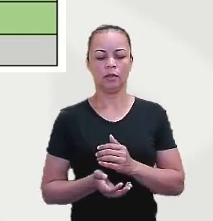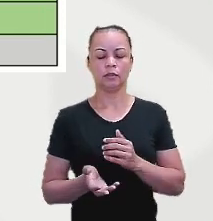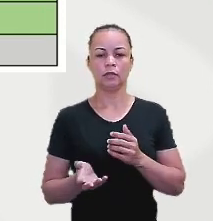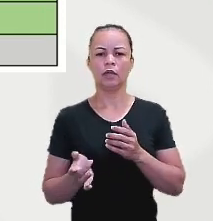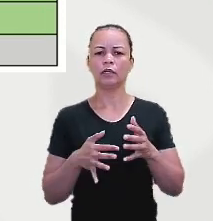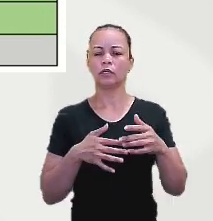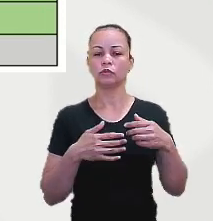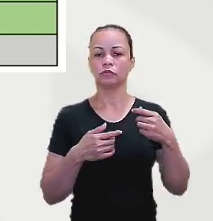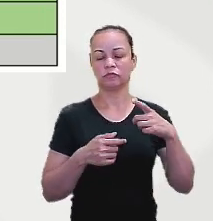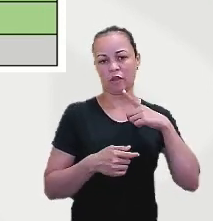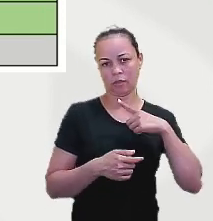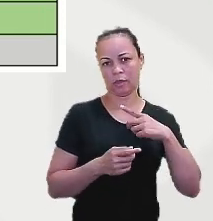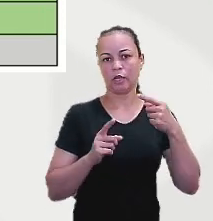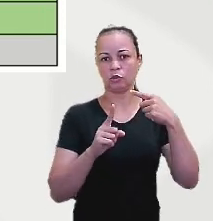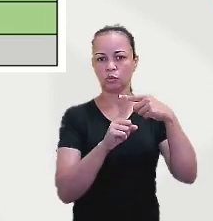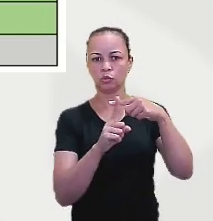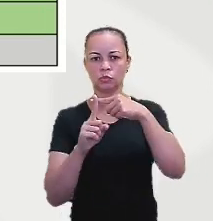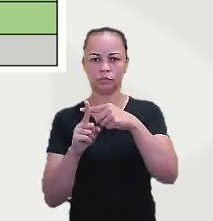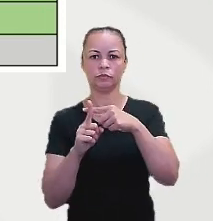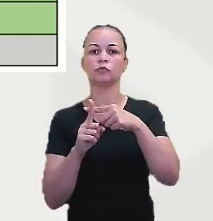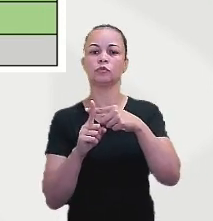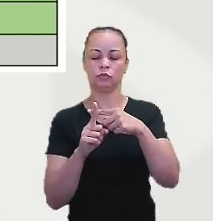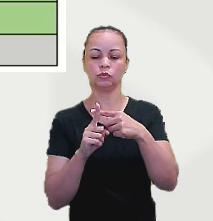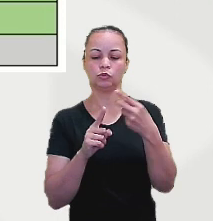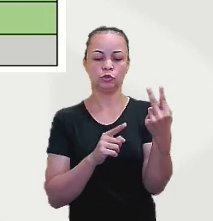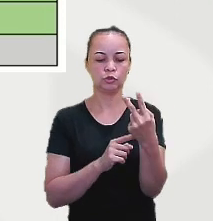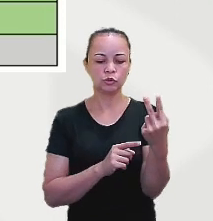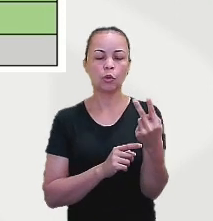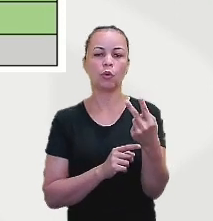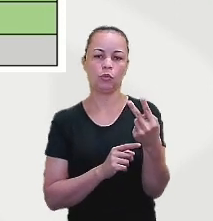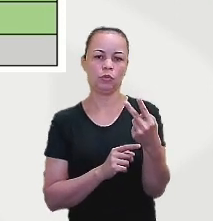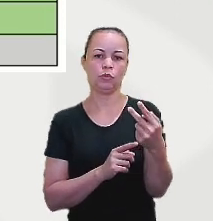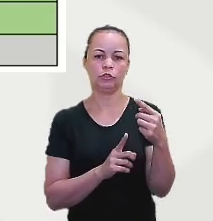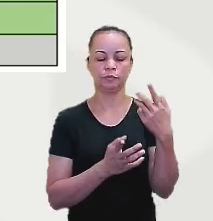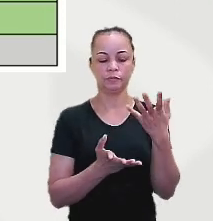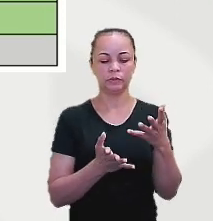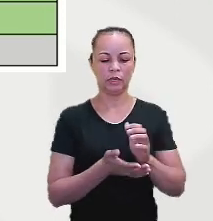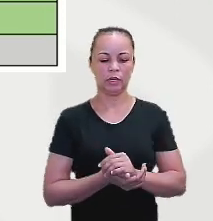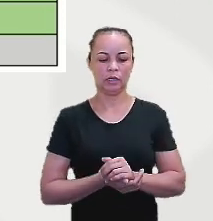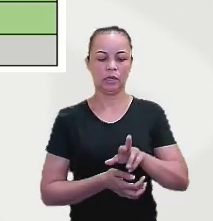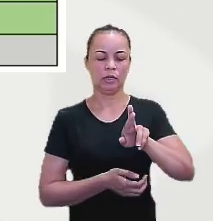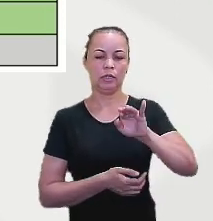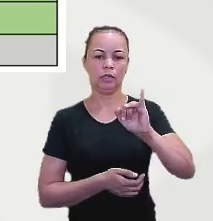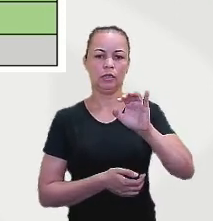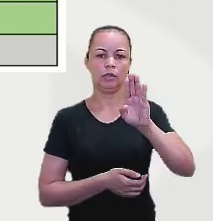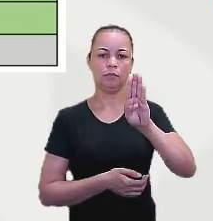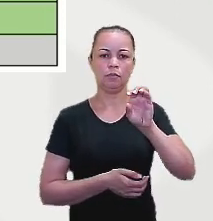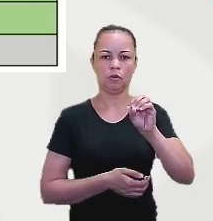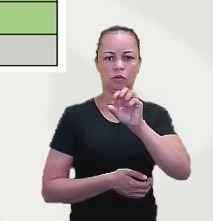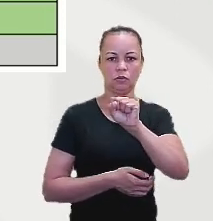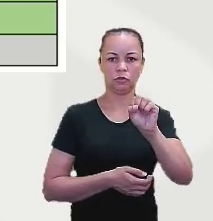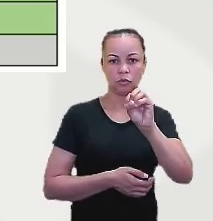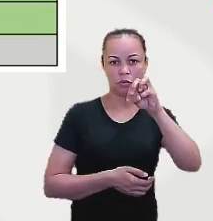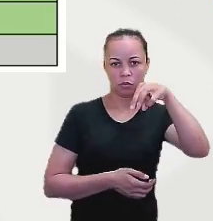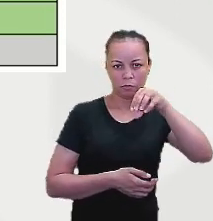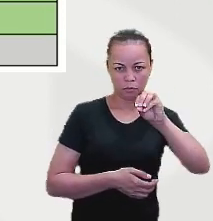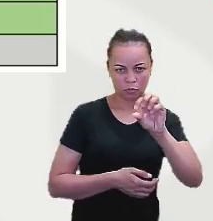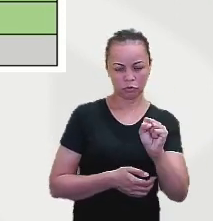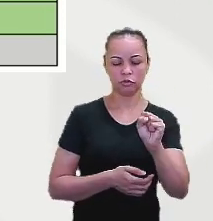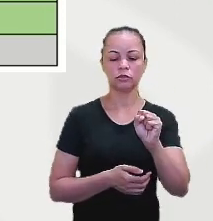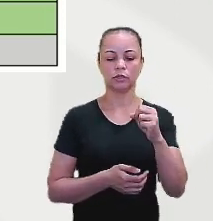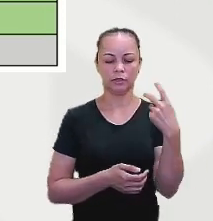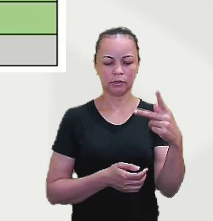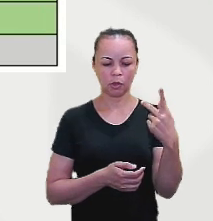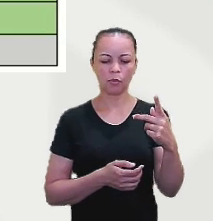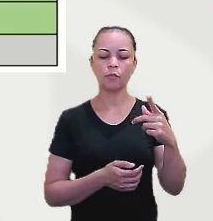a célula vegetal. Ribossomos. Gente, o que é massa dos ribossomos? Ele é comum em qualquer célula, tá? Inclusive também